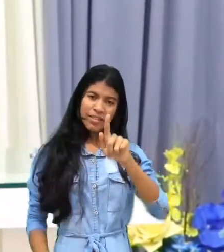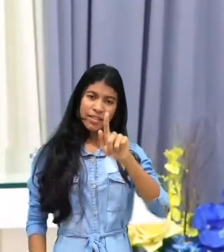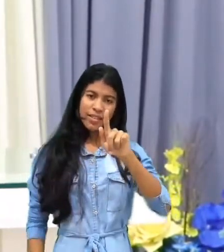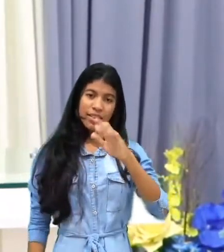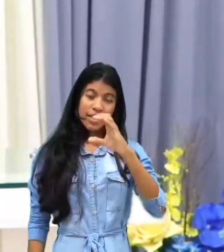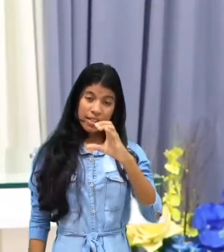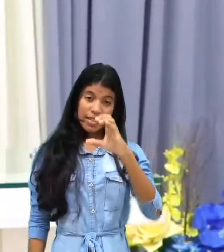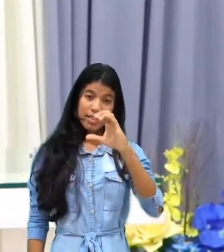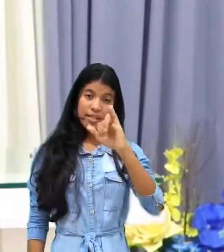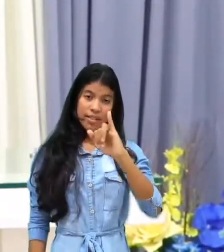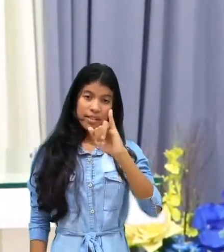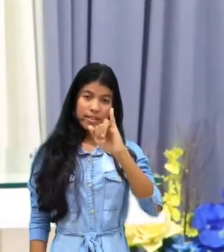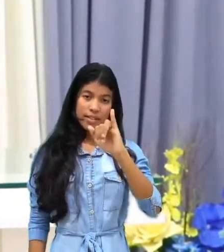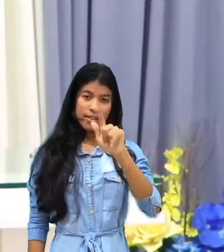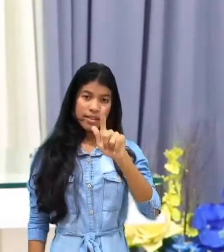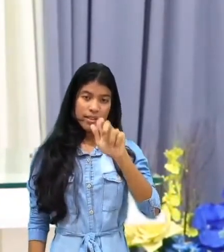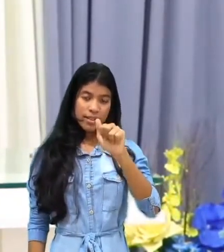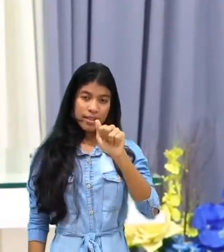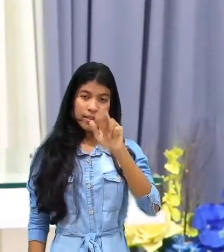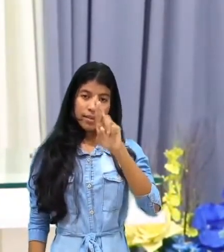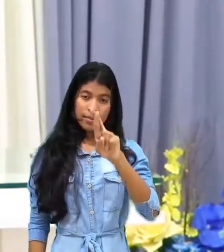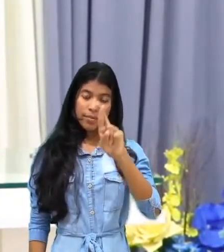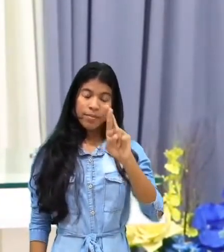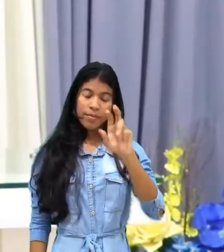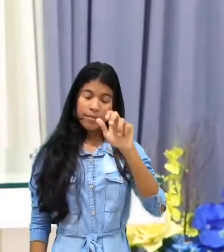Me deu uma tristeza tão grande.